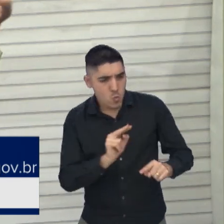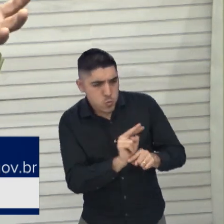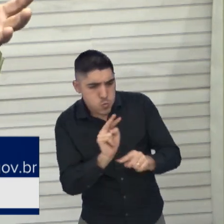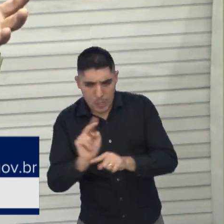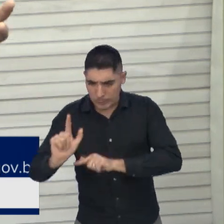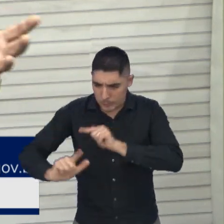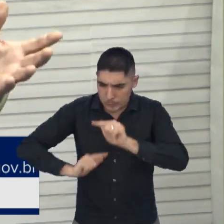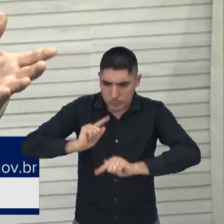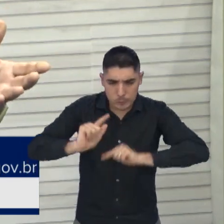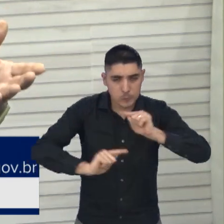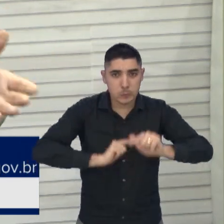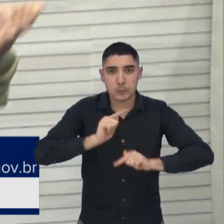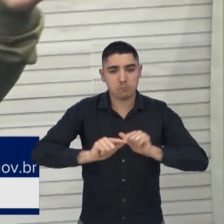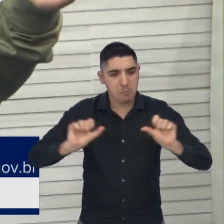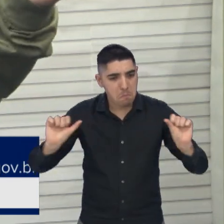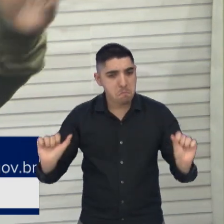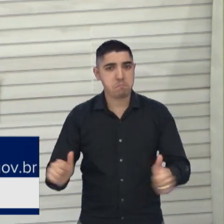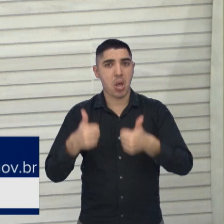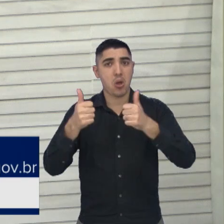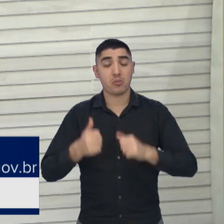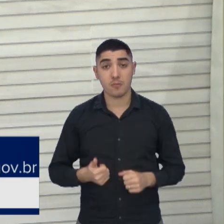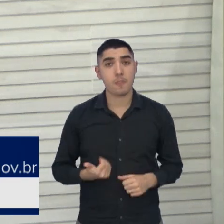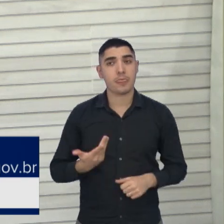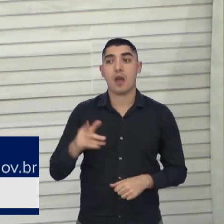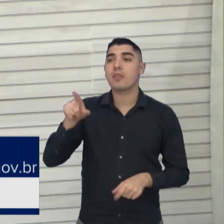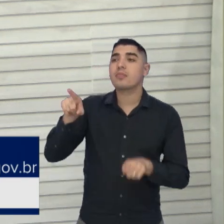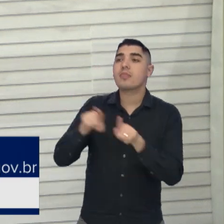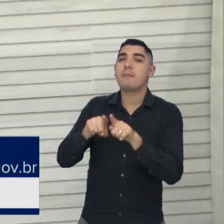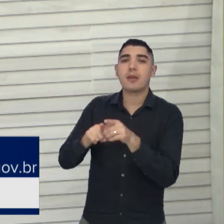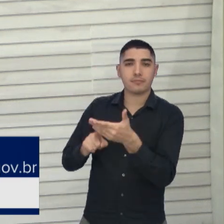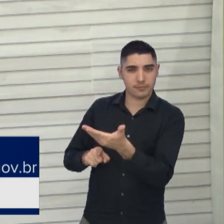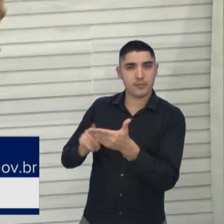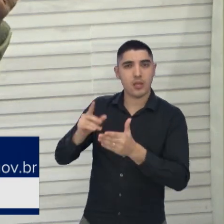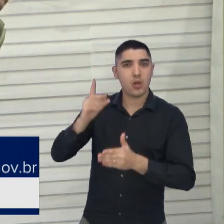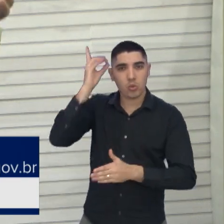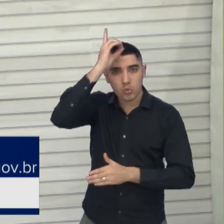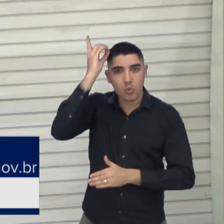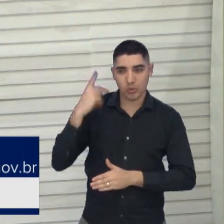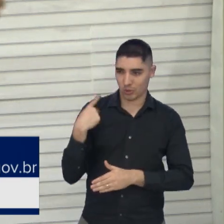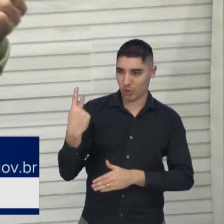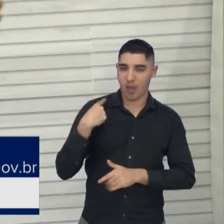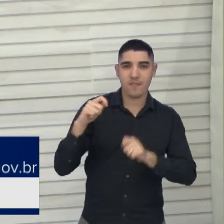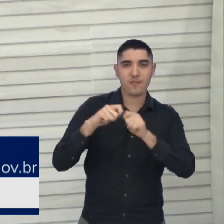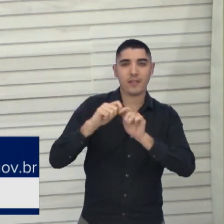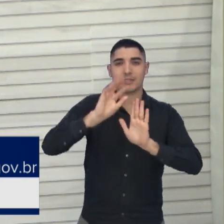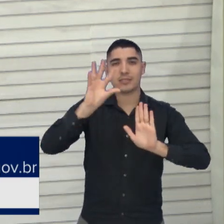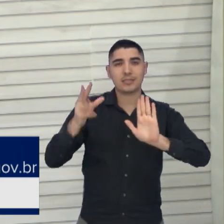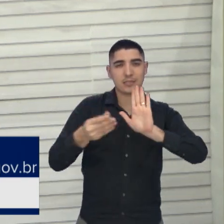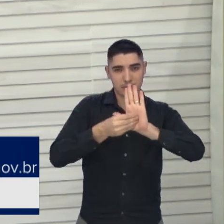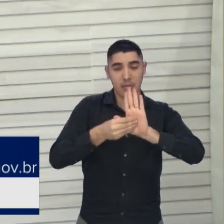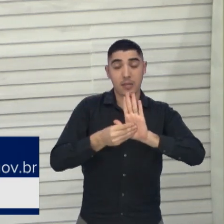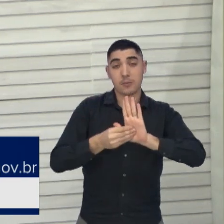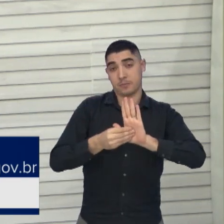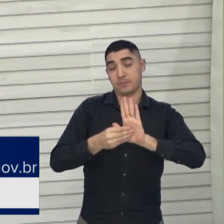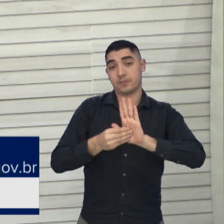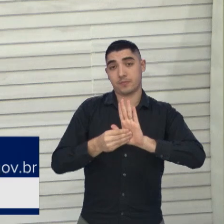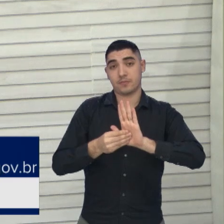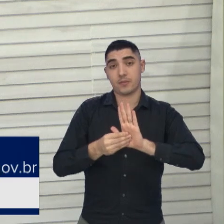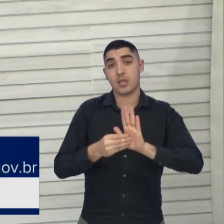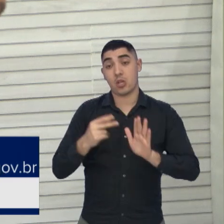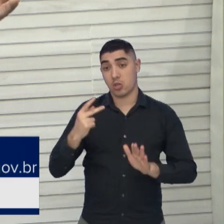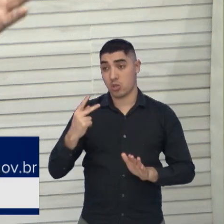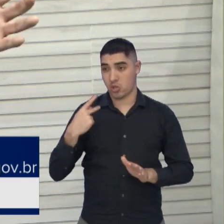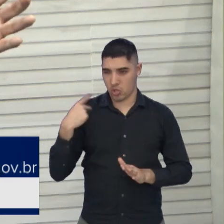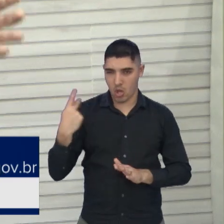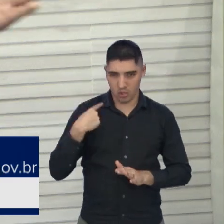um projeto desse, aliás, uma emenda nossa, a vereadora Dulce Rita, que tem um cargo que o diretor estratégico, que nós